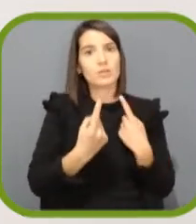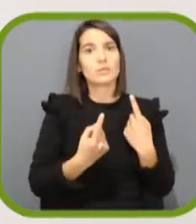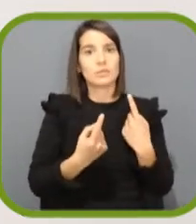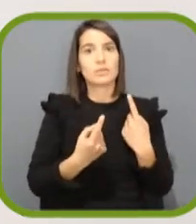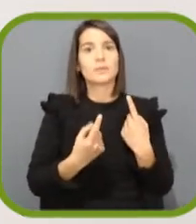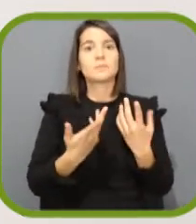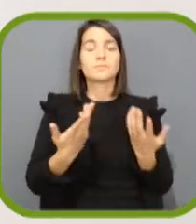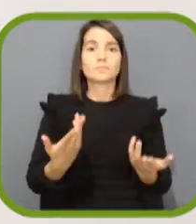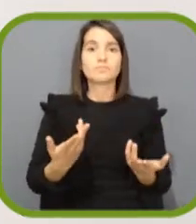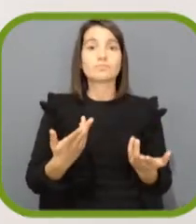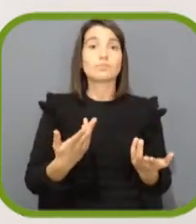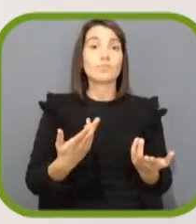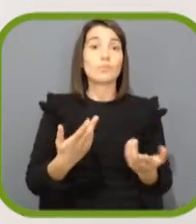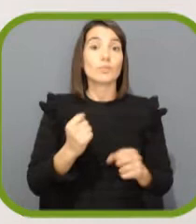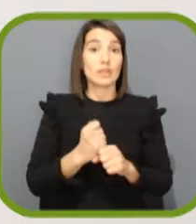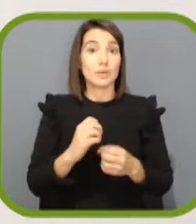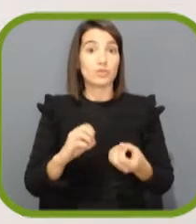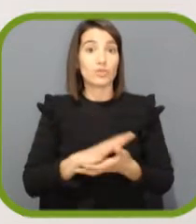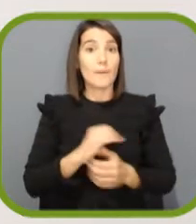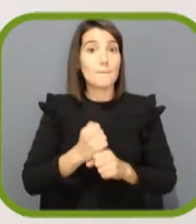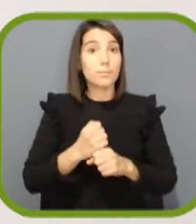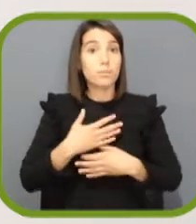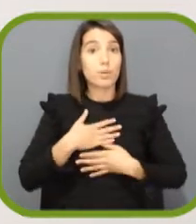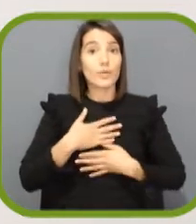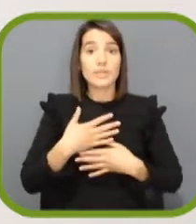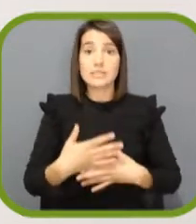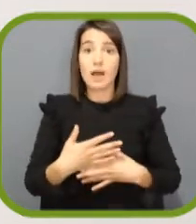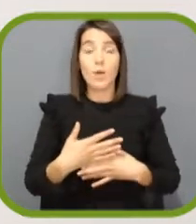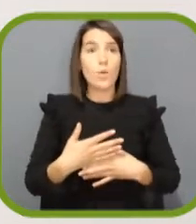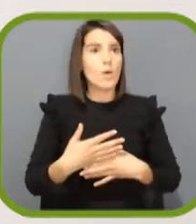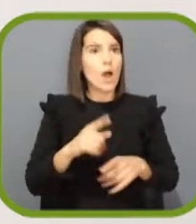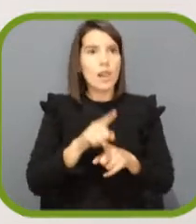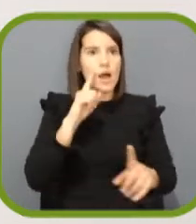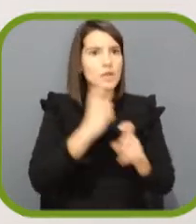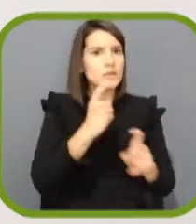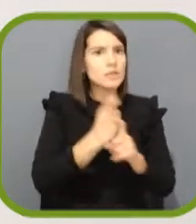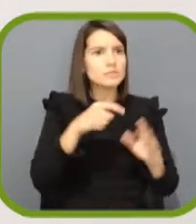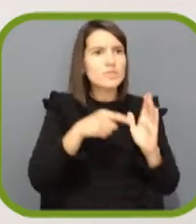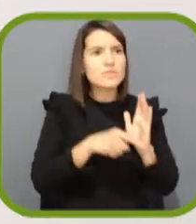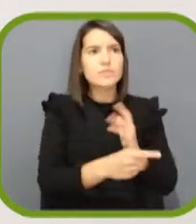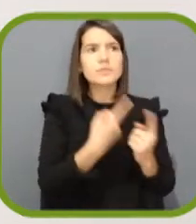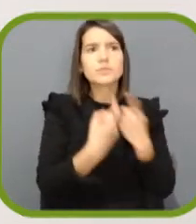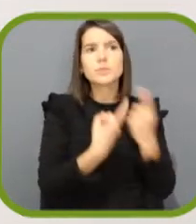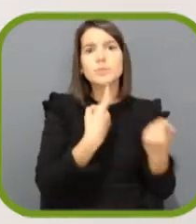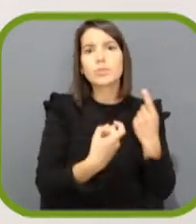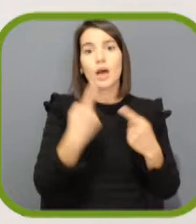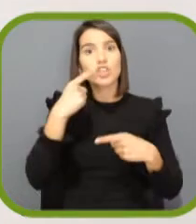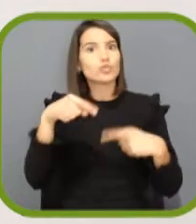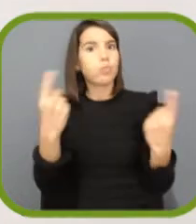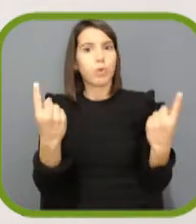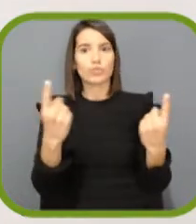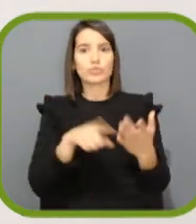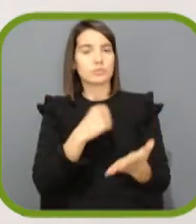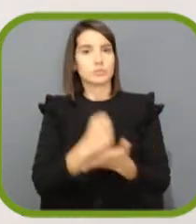diálogo e o jornalismo é uma profissão extremamente escrutinada, não é? O jornalista está